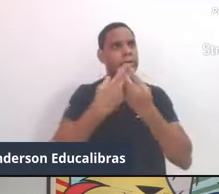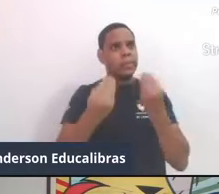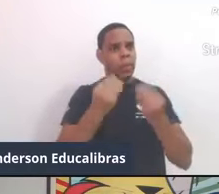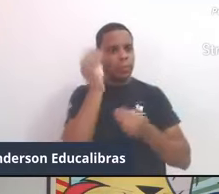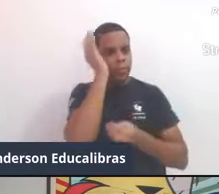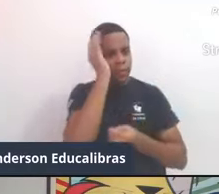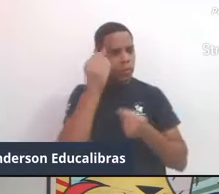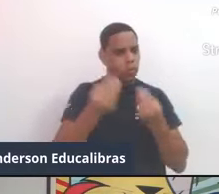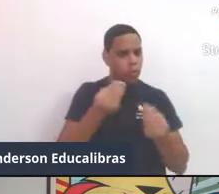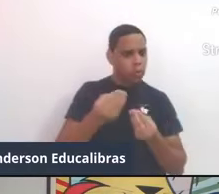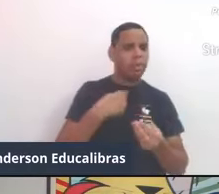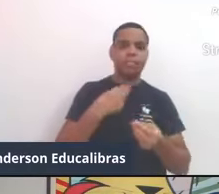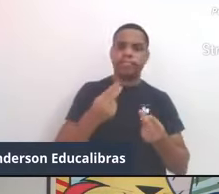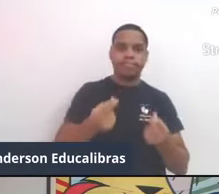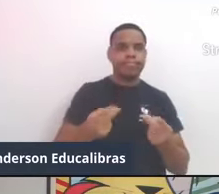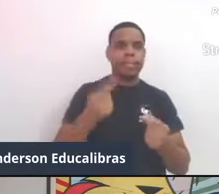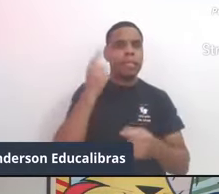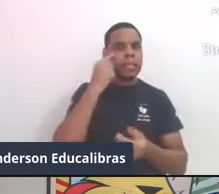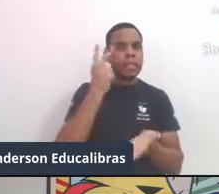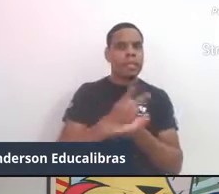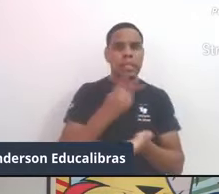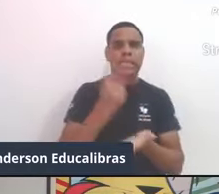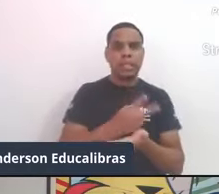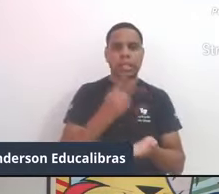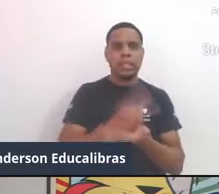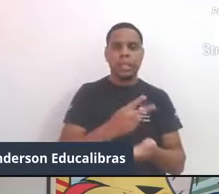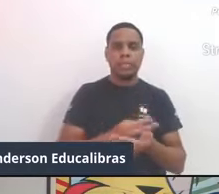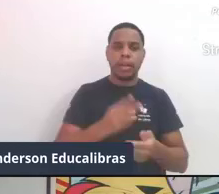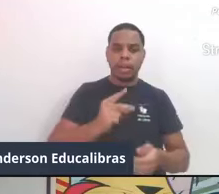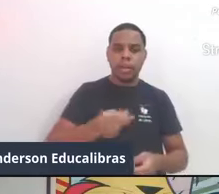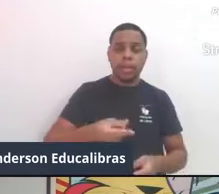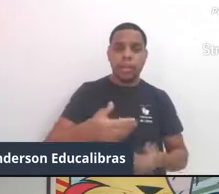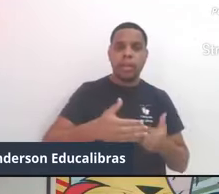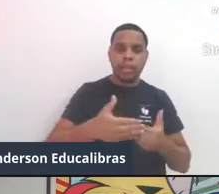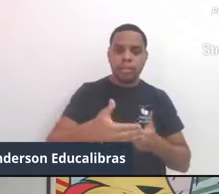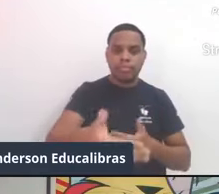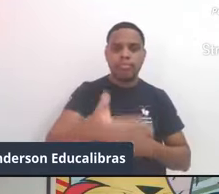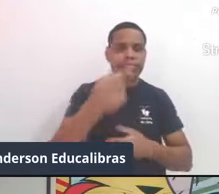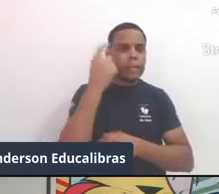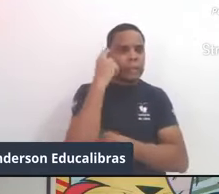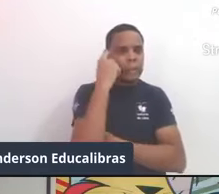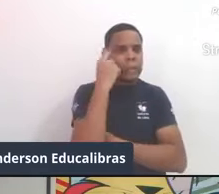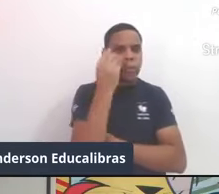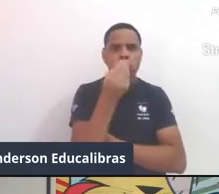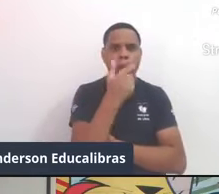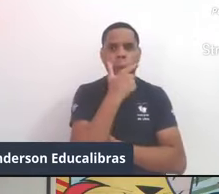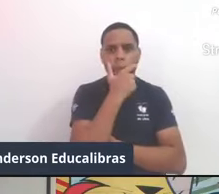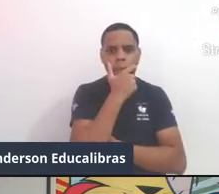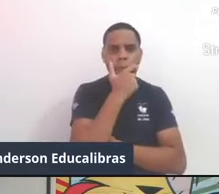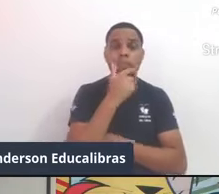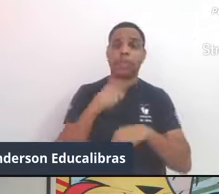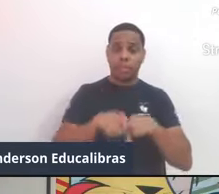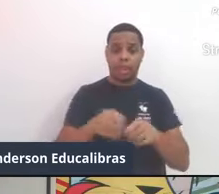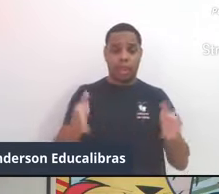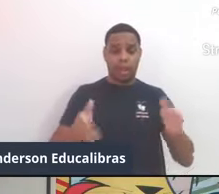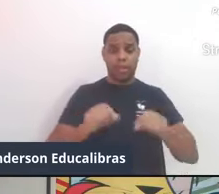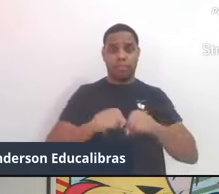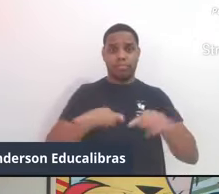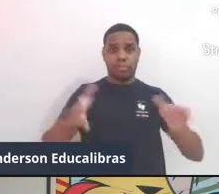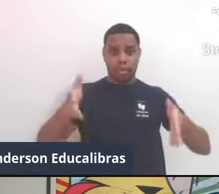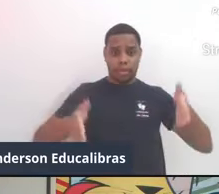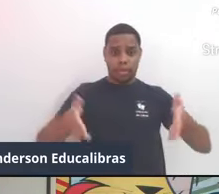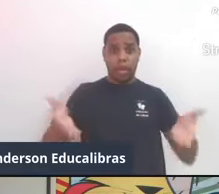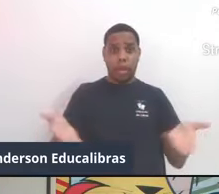instituição permanentemente. Sempre existiu e, durante esse período agora de pandemia, está